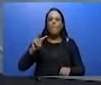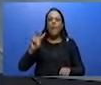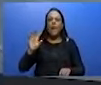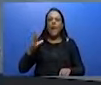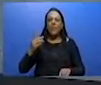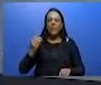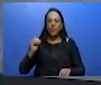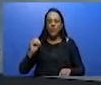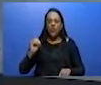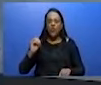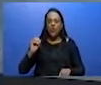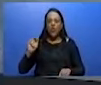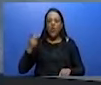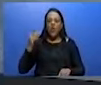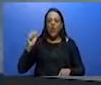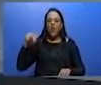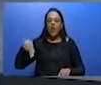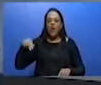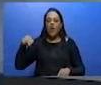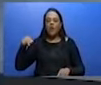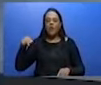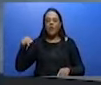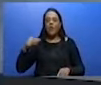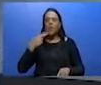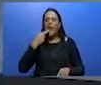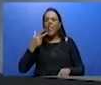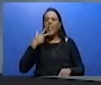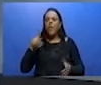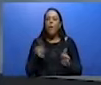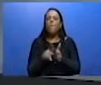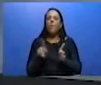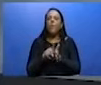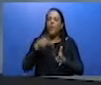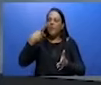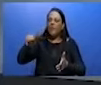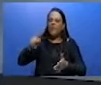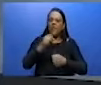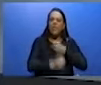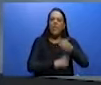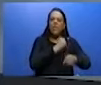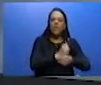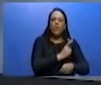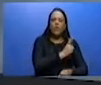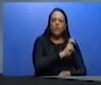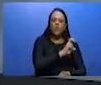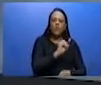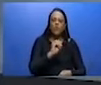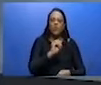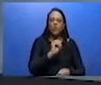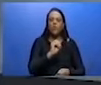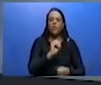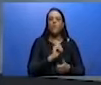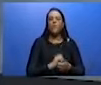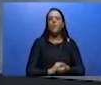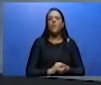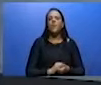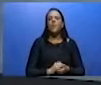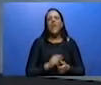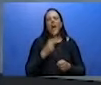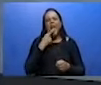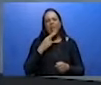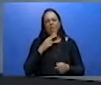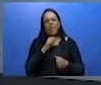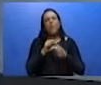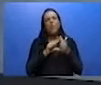É claro que de 1500 ou até antes de 1500, que eles já estavam aqui, teve que mudar um